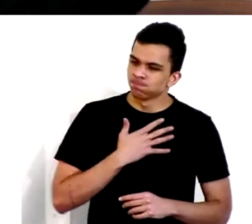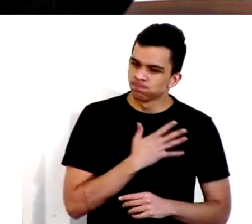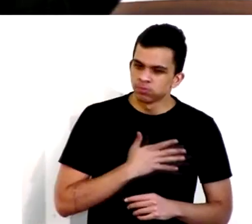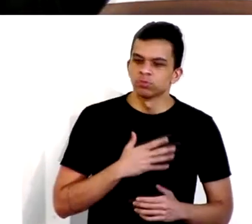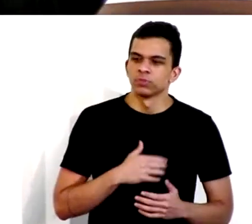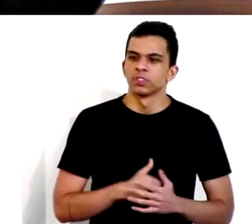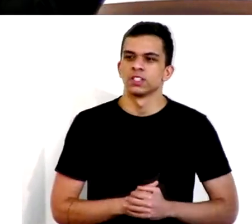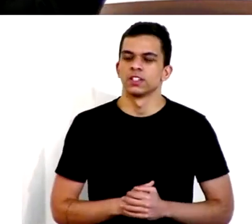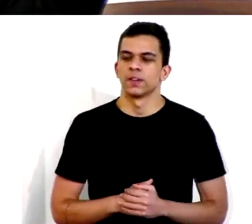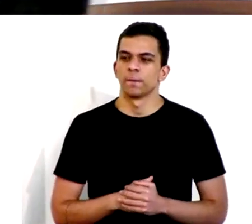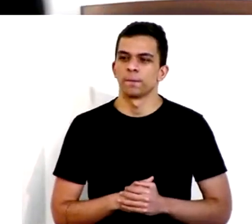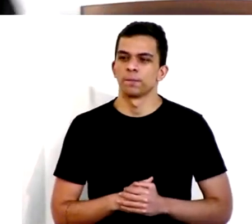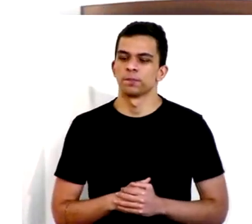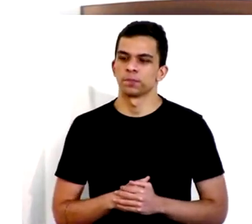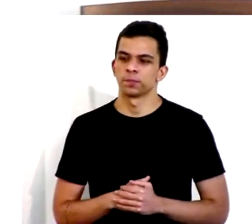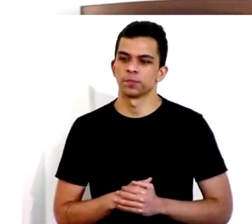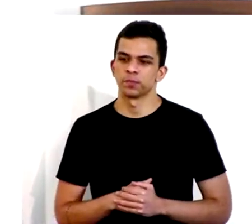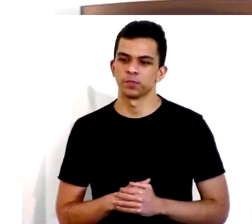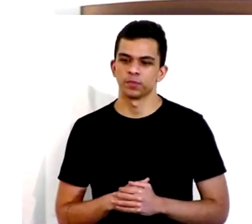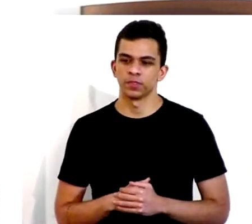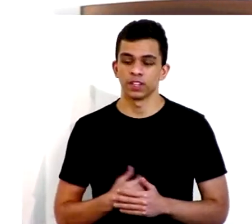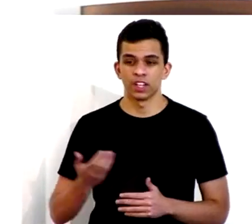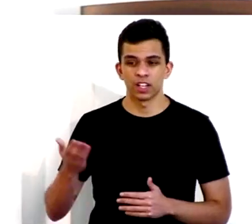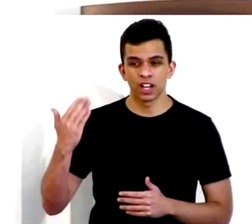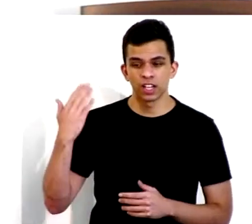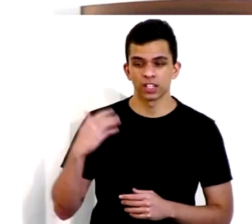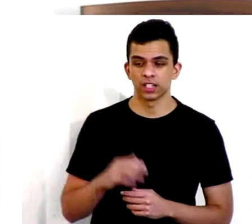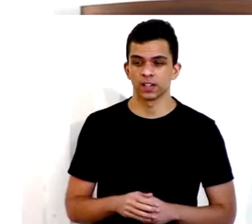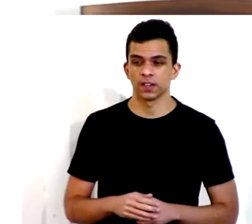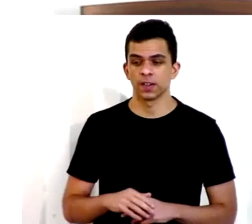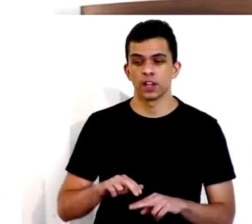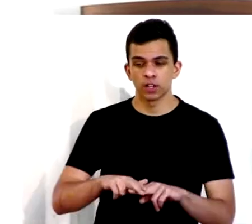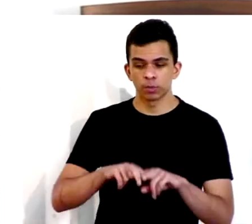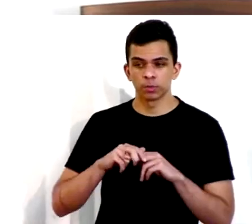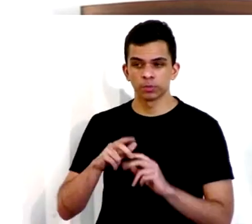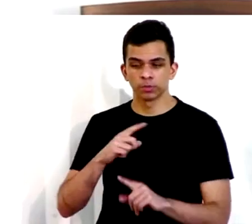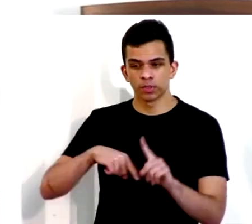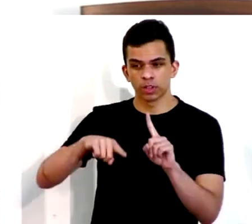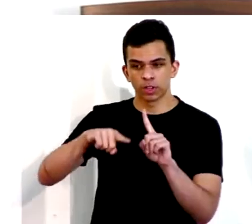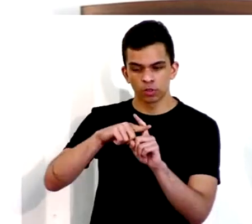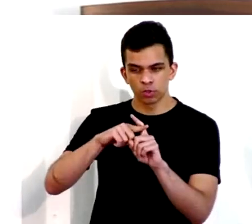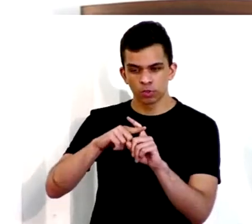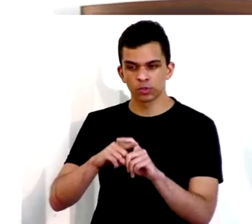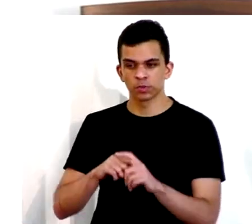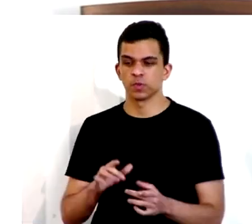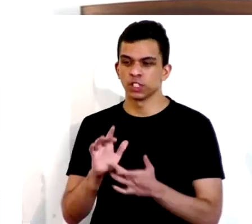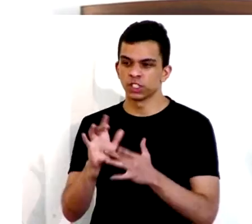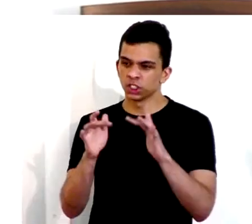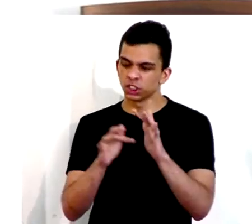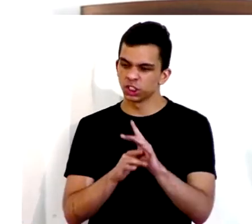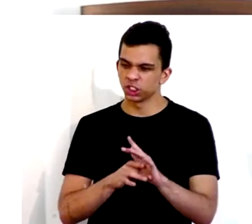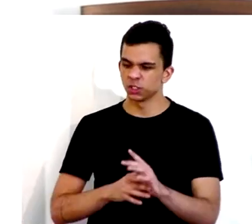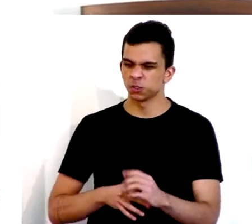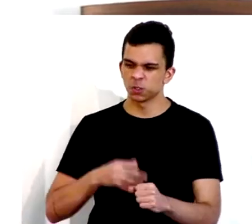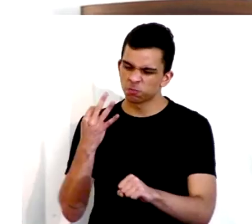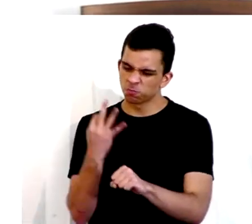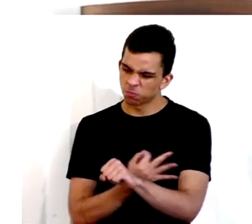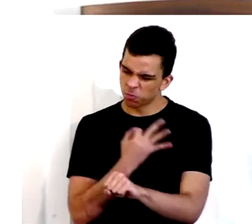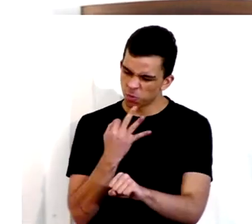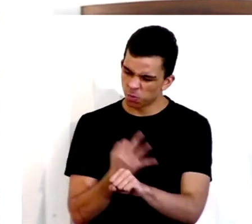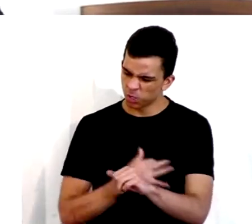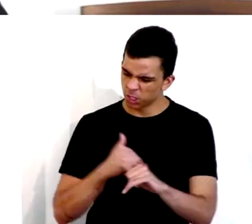de lançar toda a sua ira sobre o seu filho, porque aquela dívida estava sendo